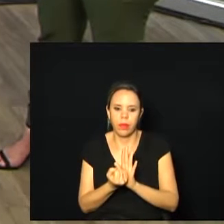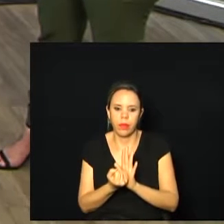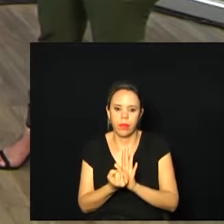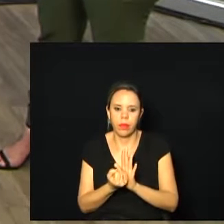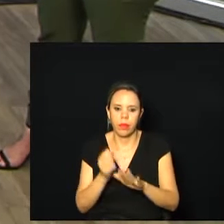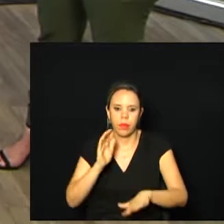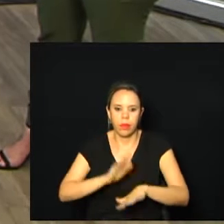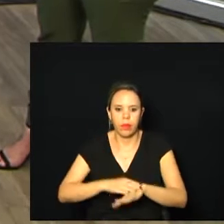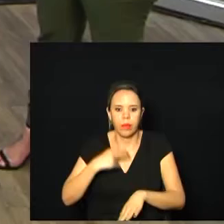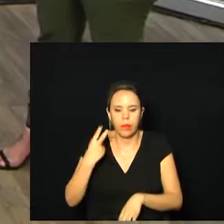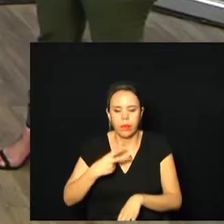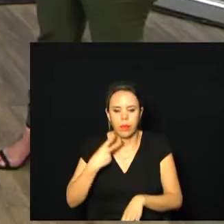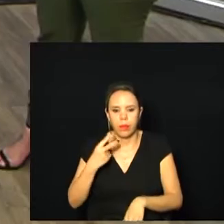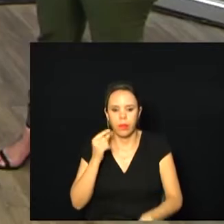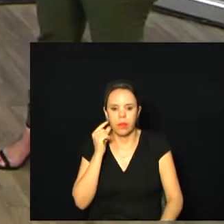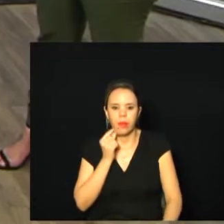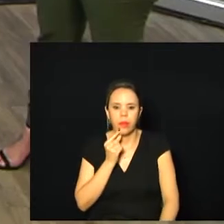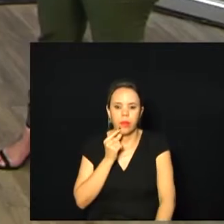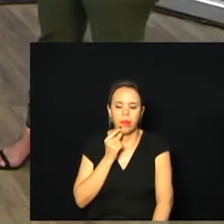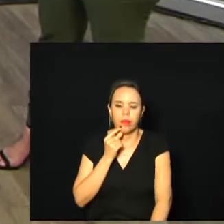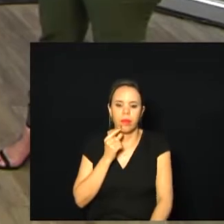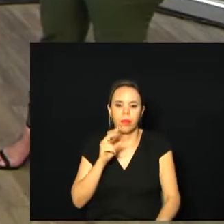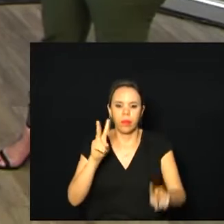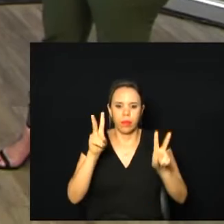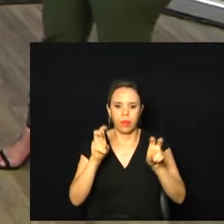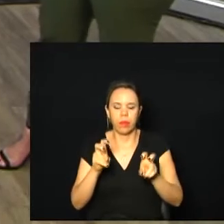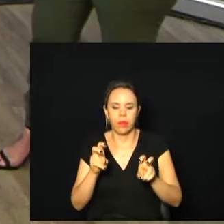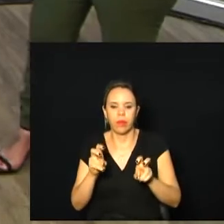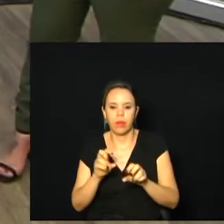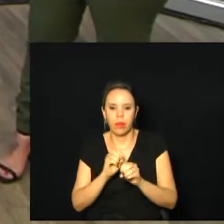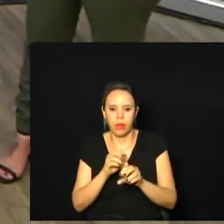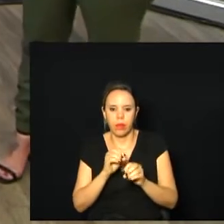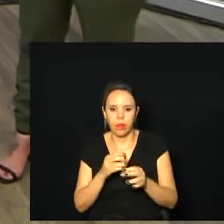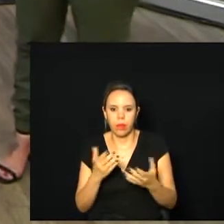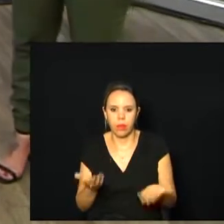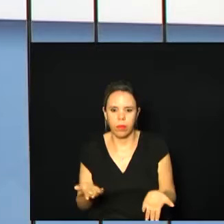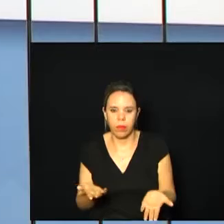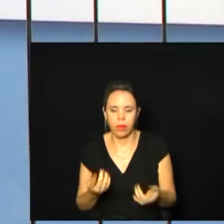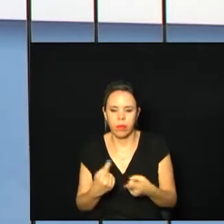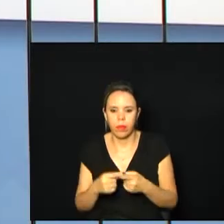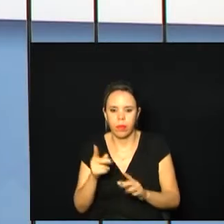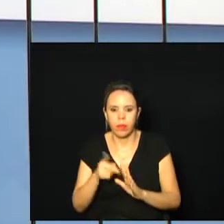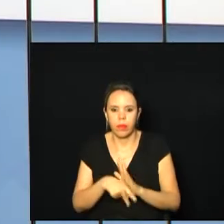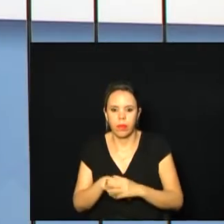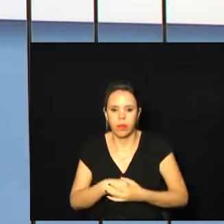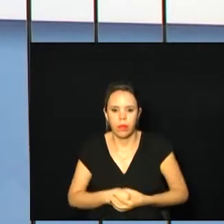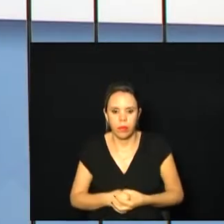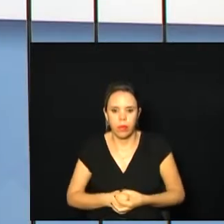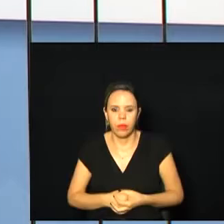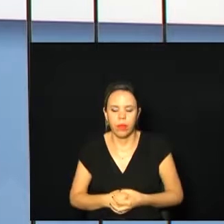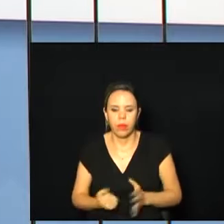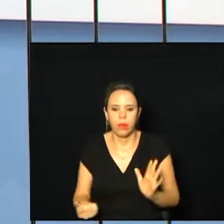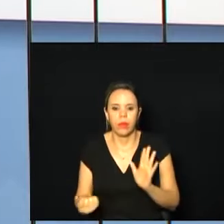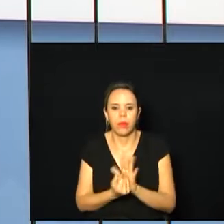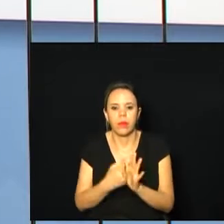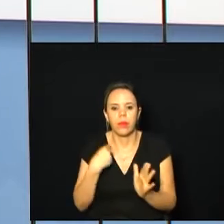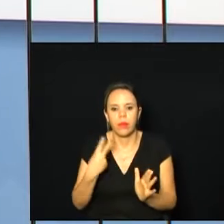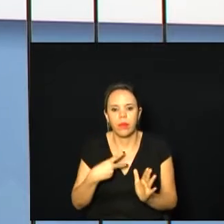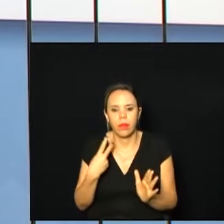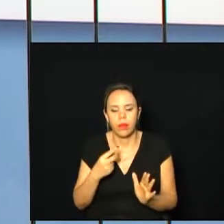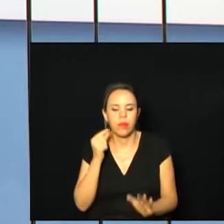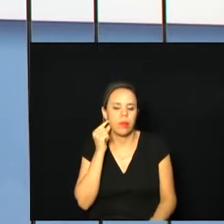de autoria do vereador Marcelo Silva. E o tema também é educação, viu, Gabriel? Porque o projeto protocolado pelo